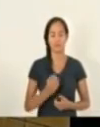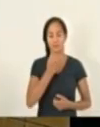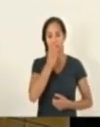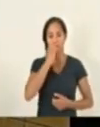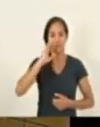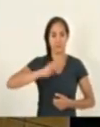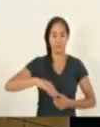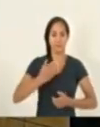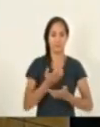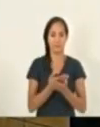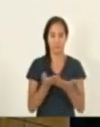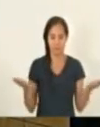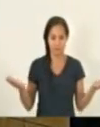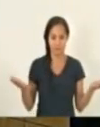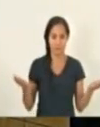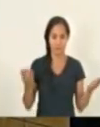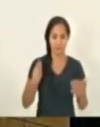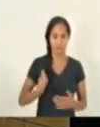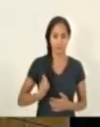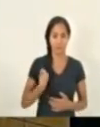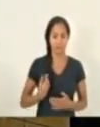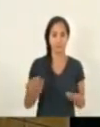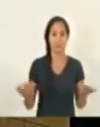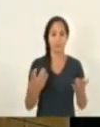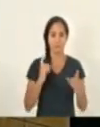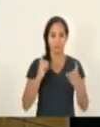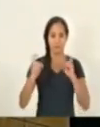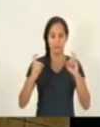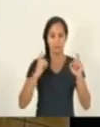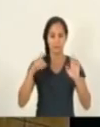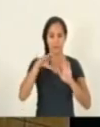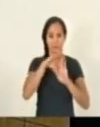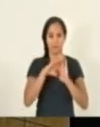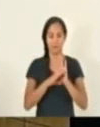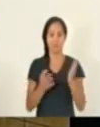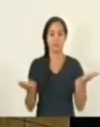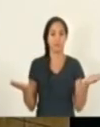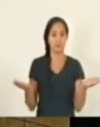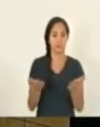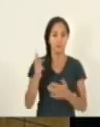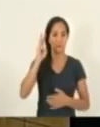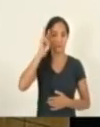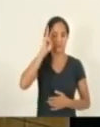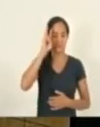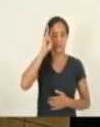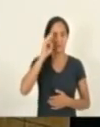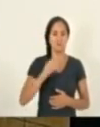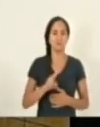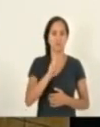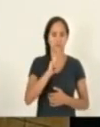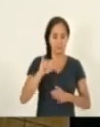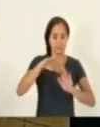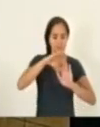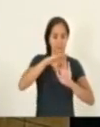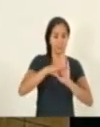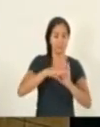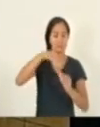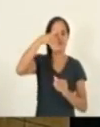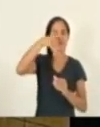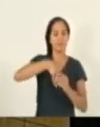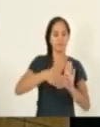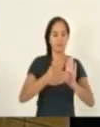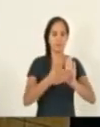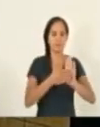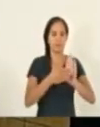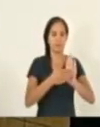Olá, boa tarde para você. Estamos ao vivo para a transmissão da sessão ordinária desta terça-feira. Hoje está na pauta de votação a proposta